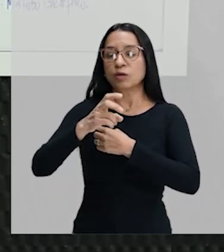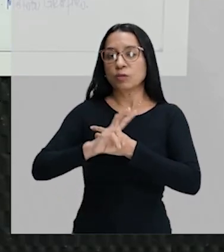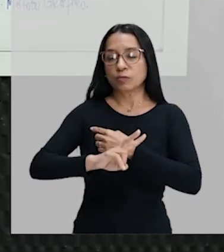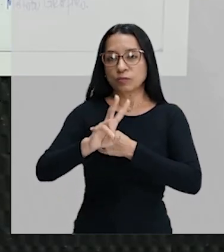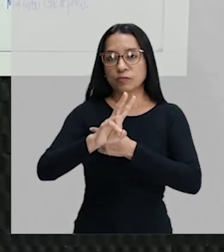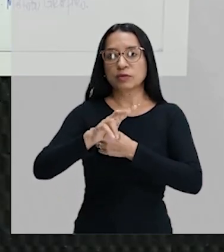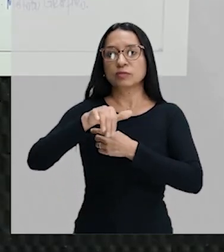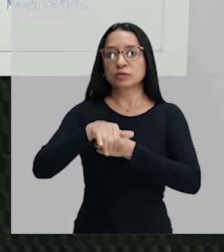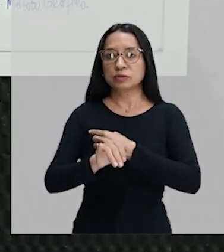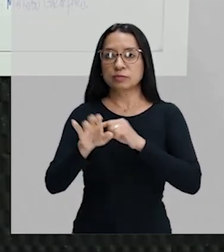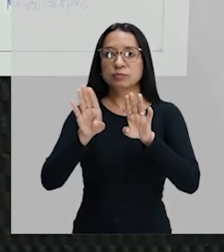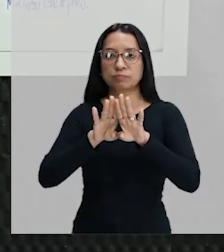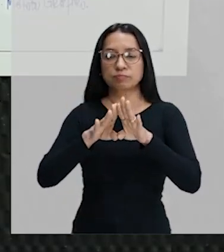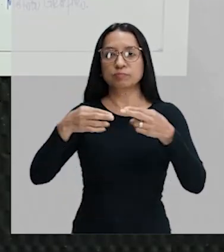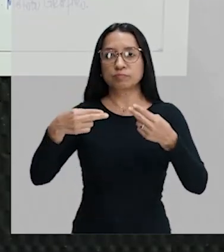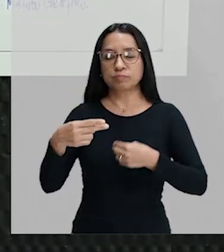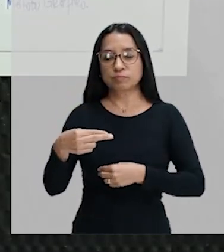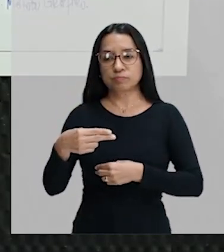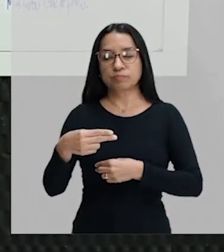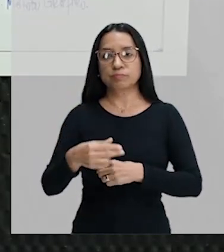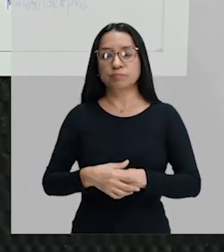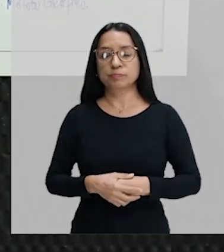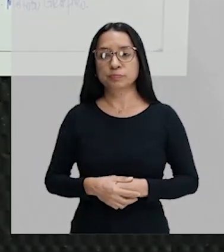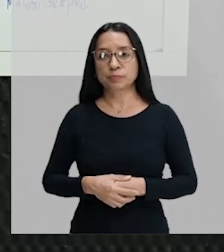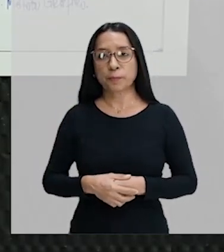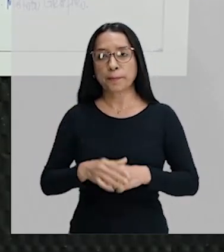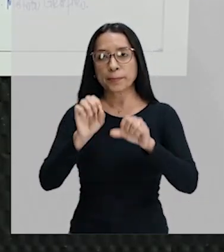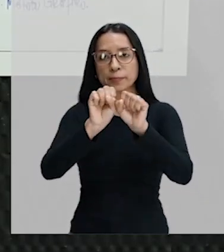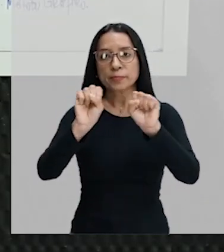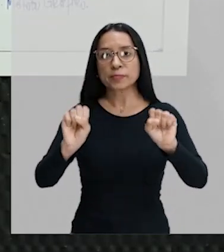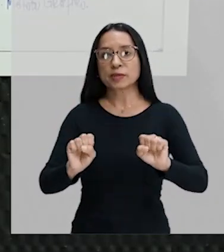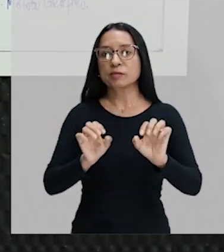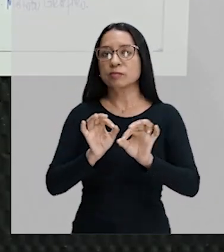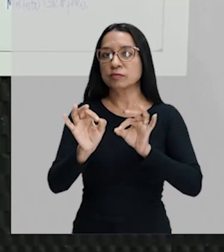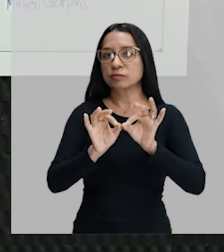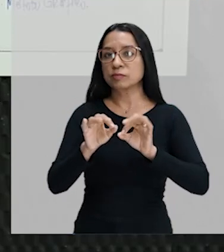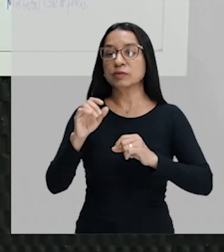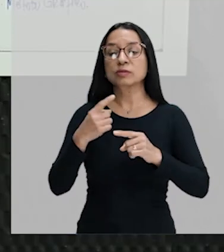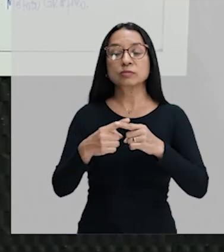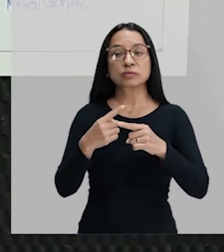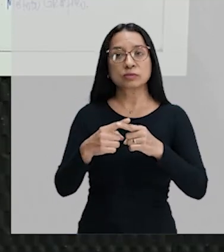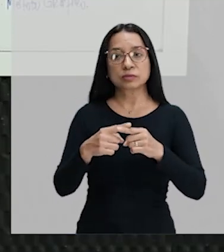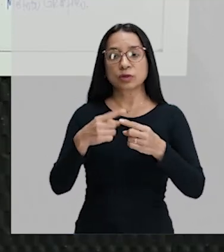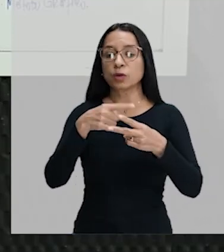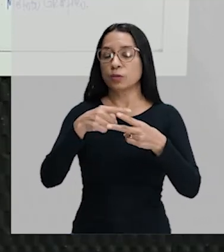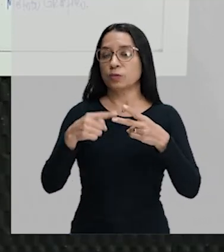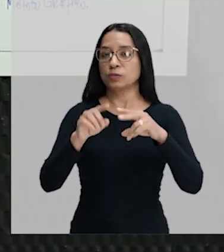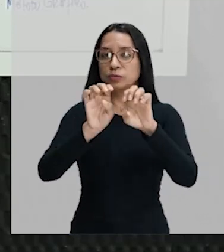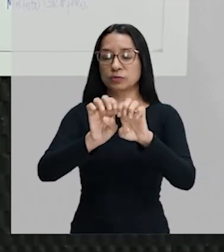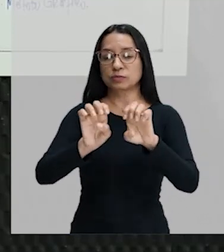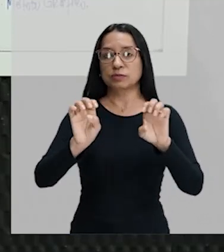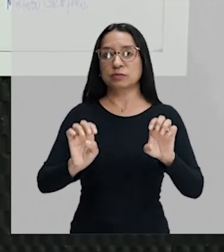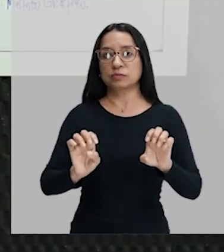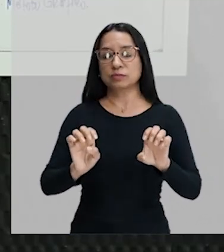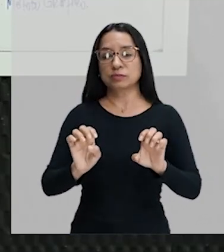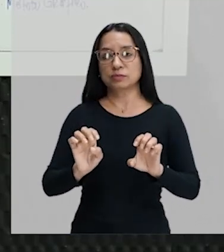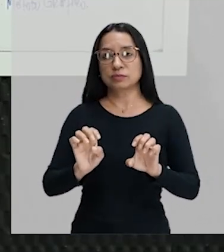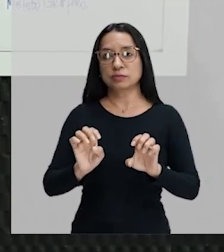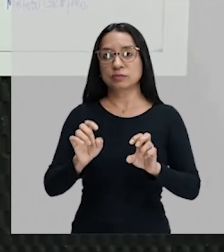coisa. Okay? Então, essa equação aqui, esse sistema é formado por quê? Por duas equações